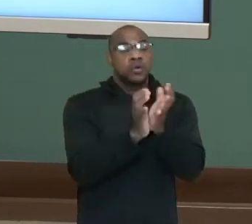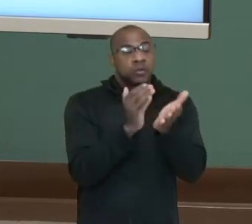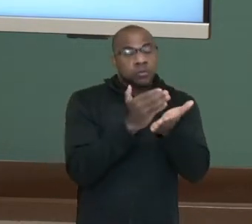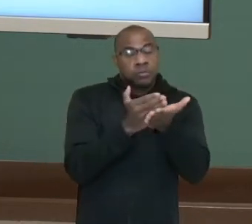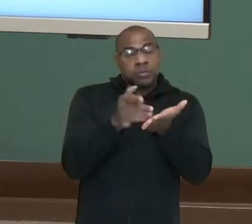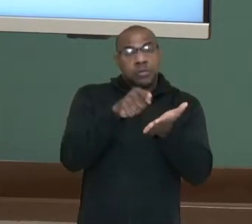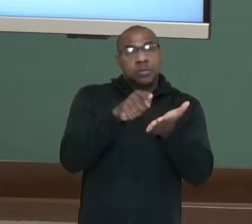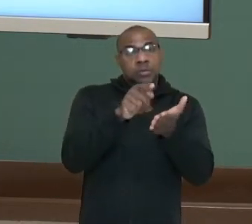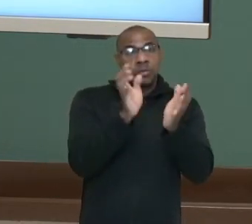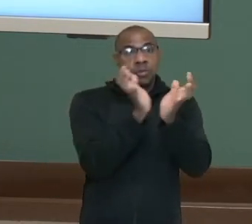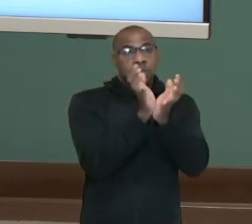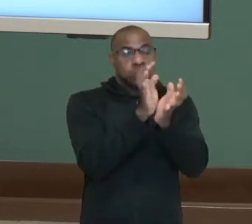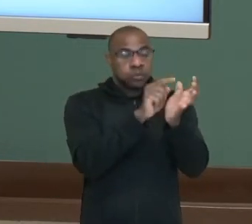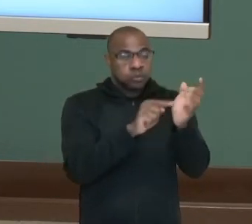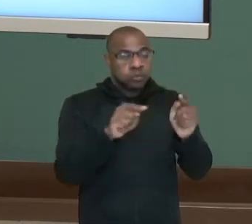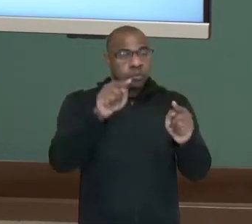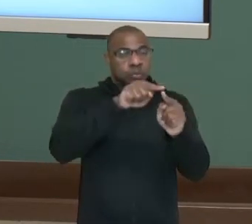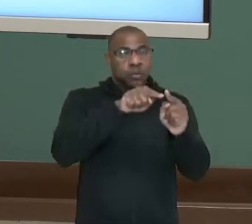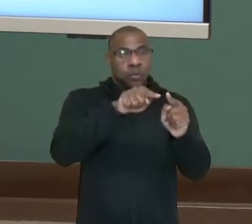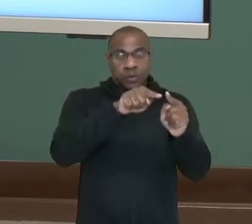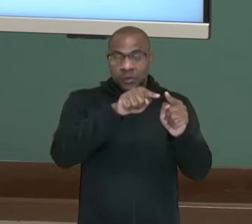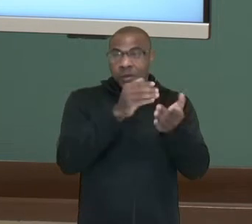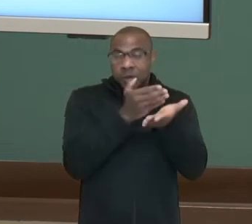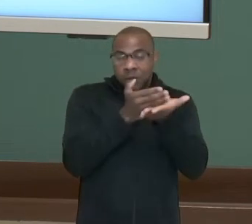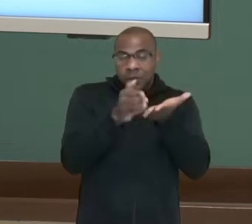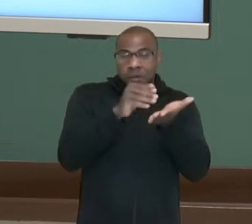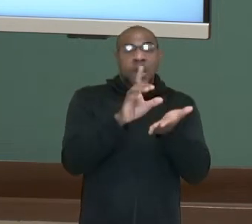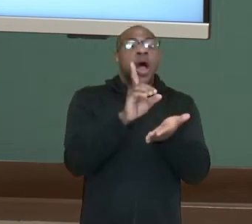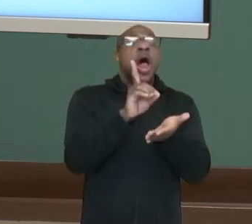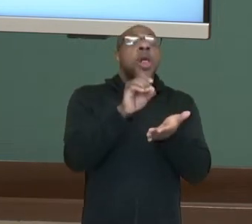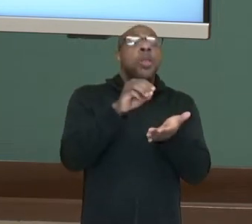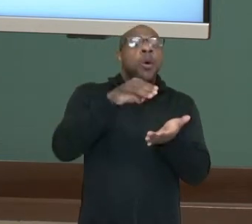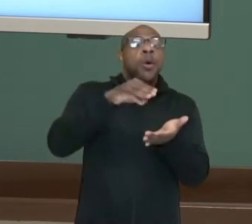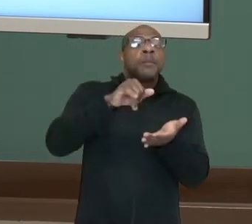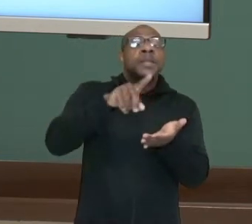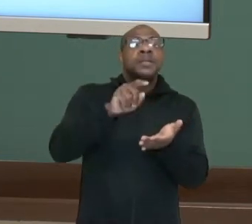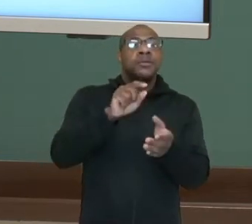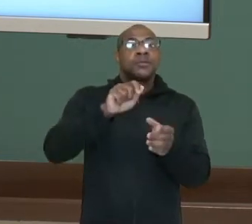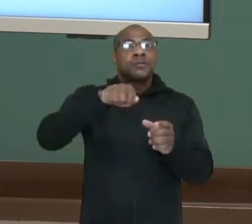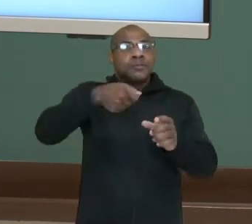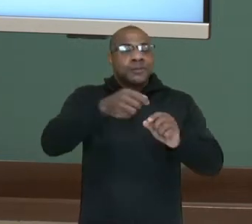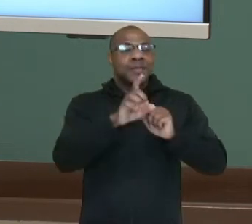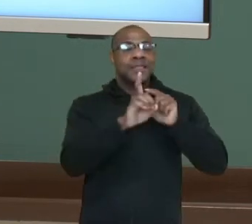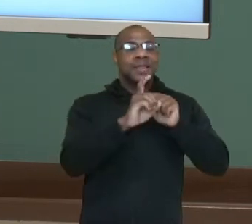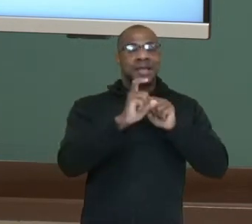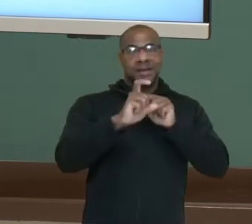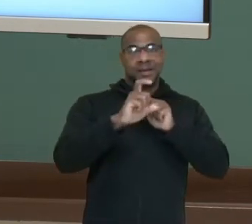partida, conjunto domínio, valores de x, conjunto A, tudo que vem antes.